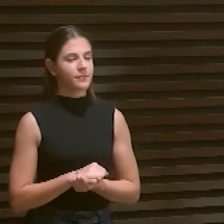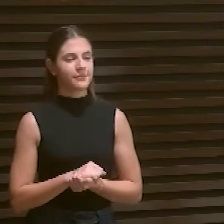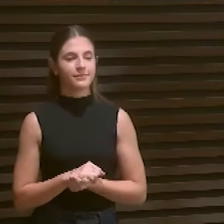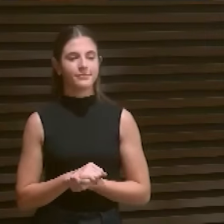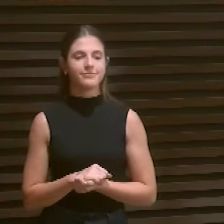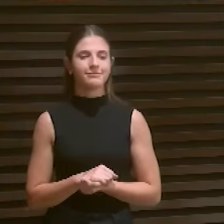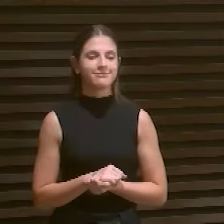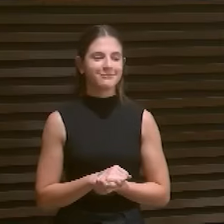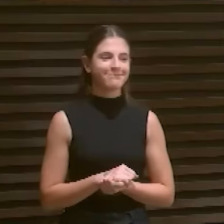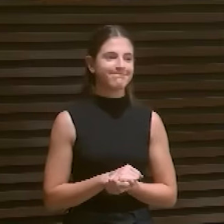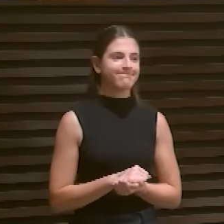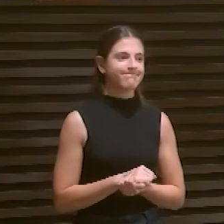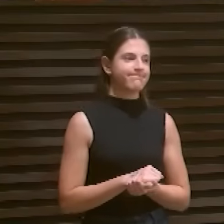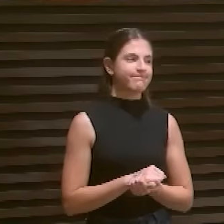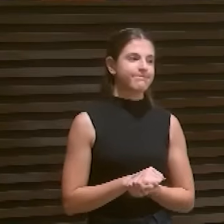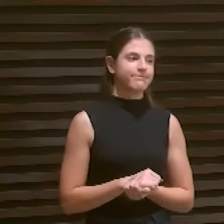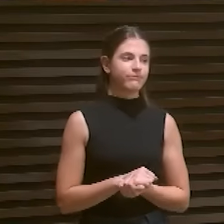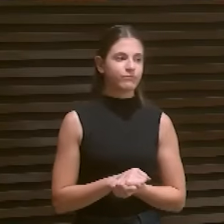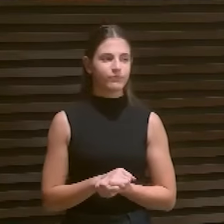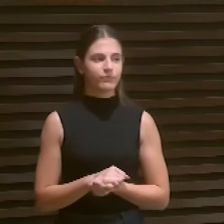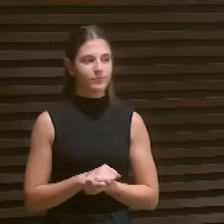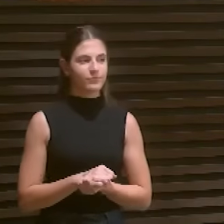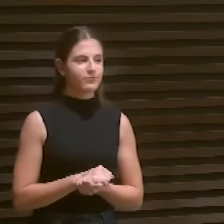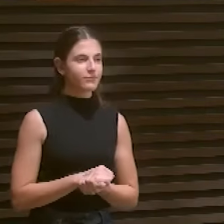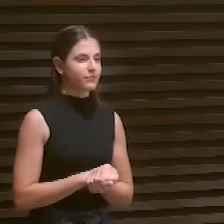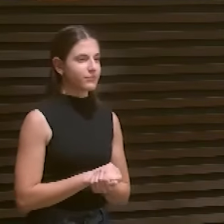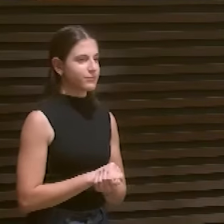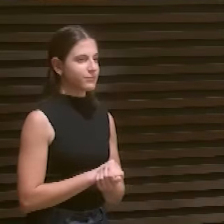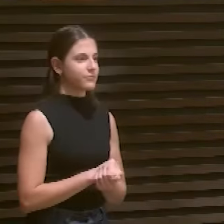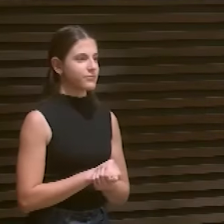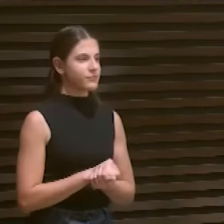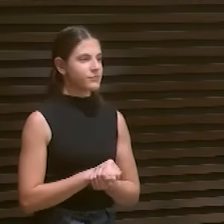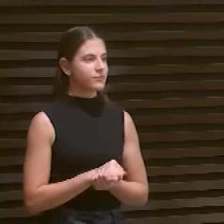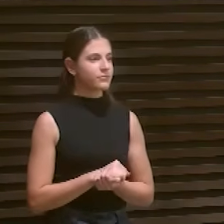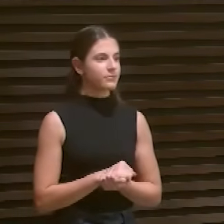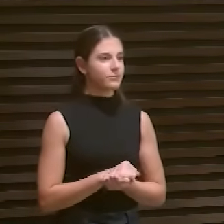NVI. Mateus, capítulo 6, versículo 24.